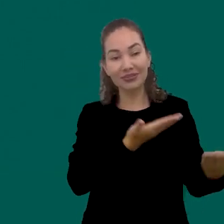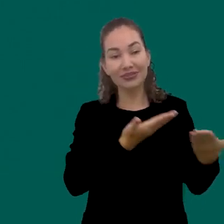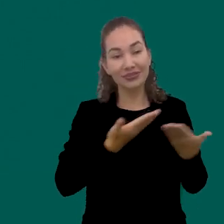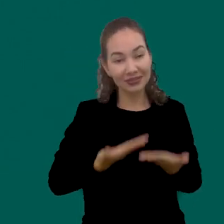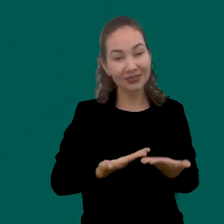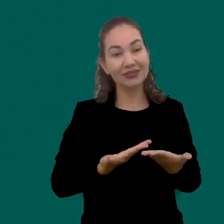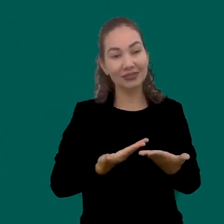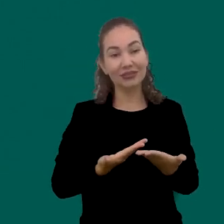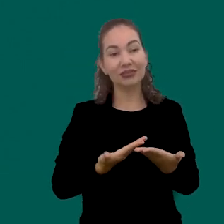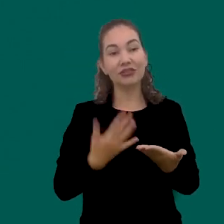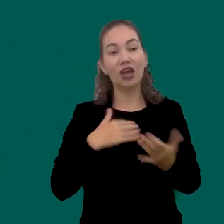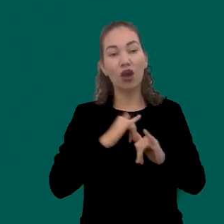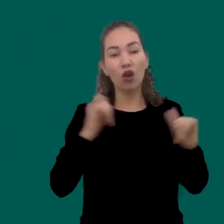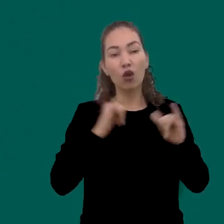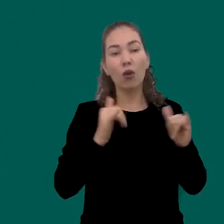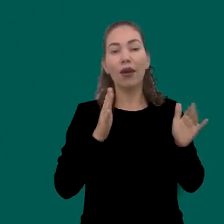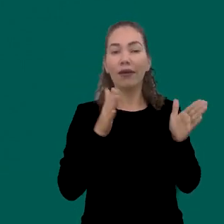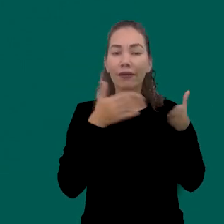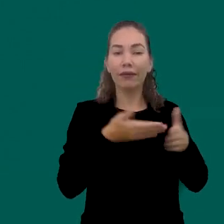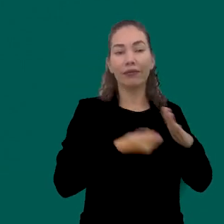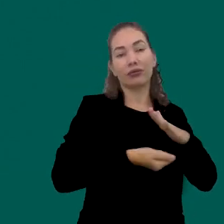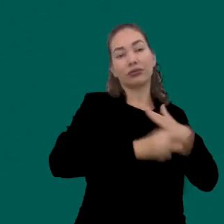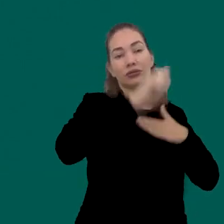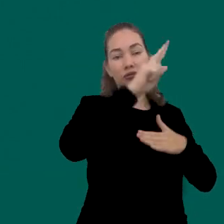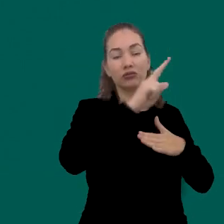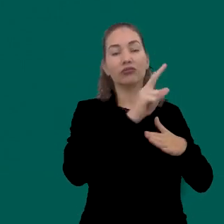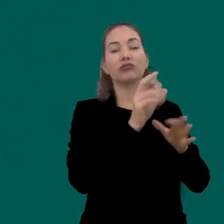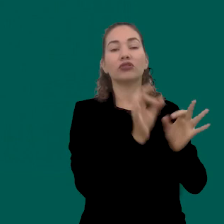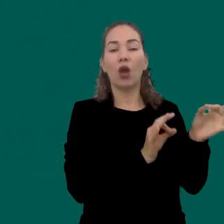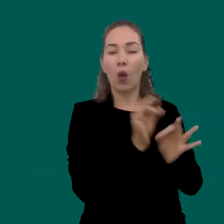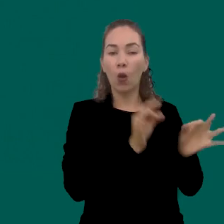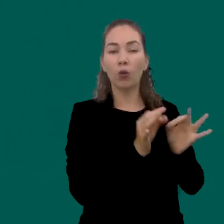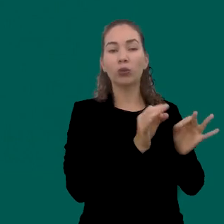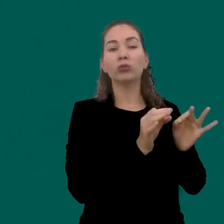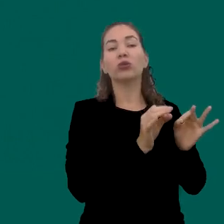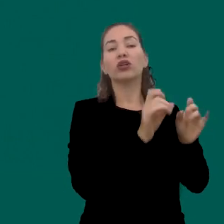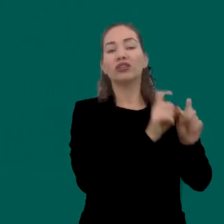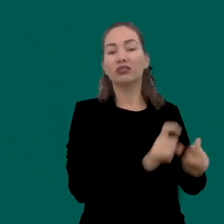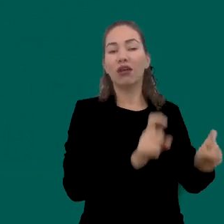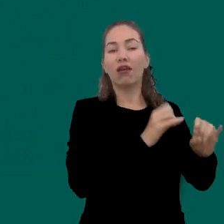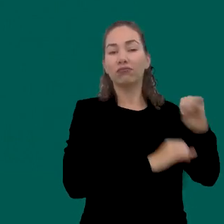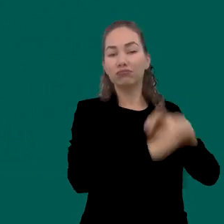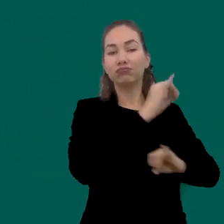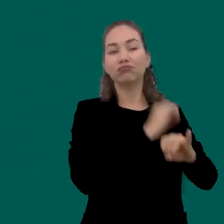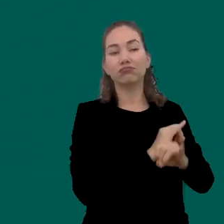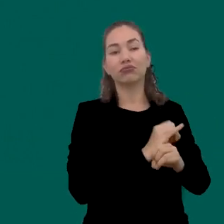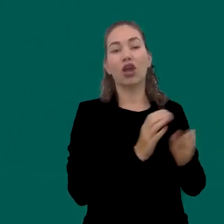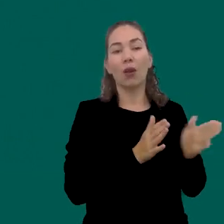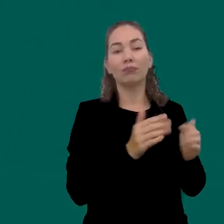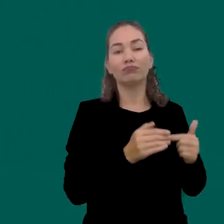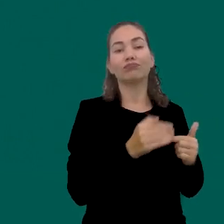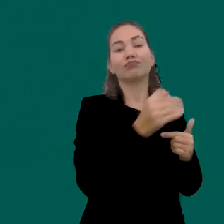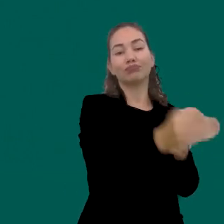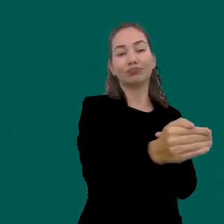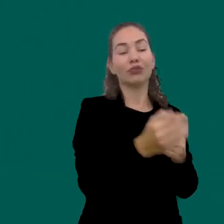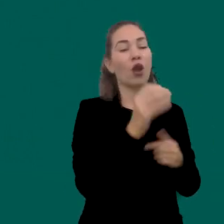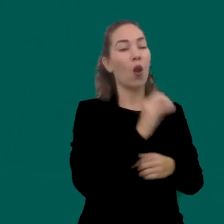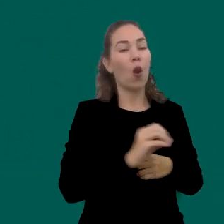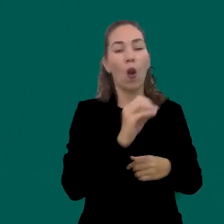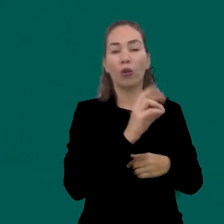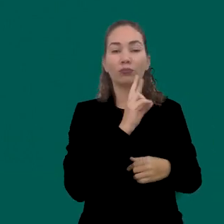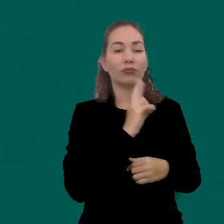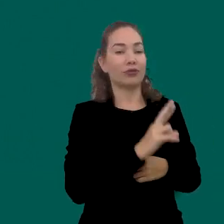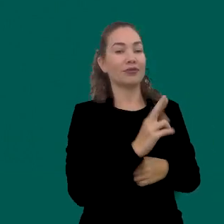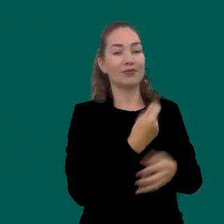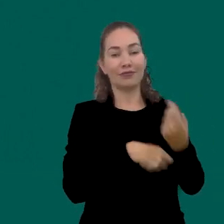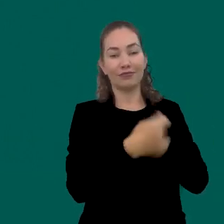aí, pessoal, invistam no digital, organizem, olhem a longo prazo, a médio e longo prazo. Sem dúvida aí vocês vão ter excelentes resultados no